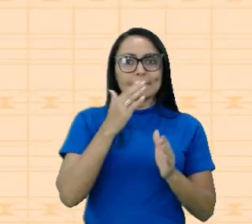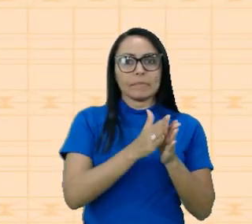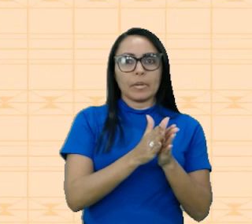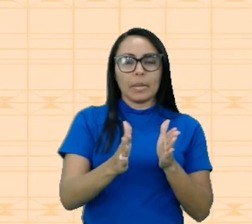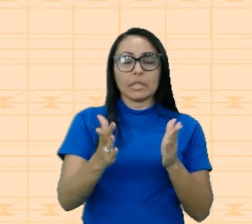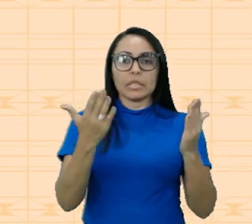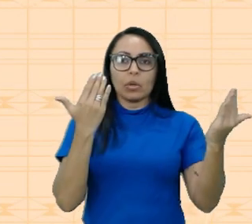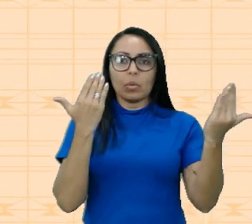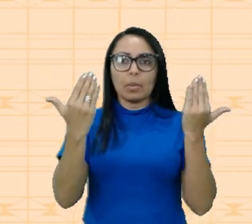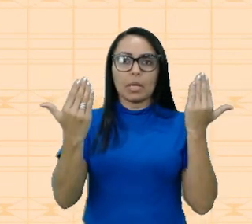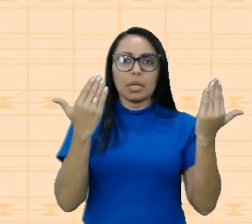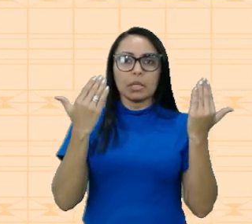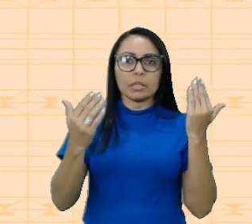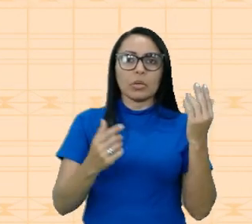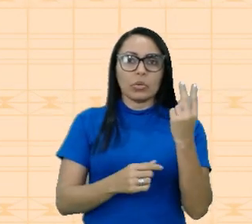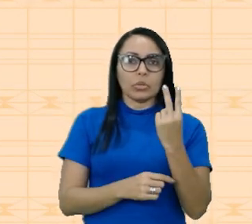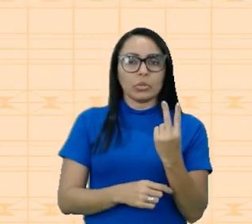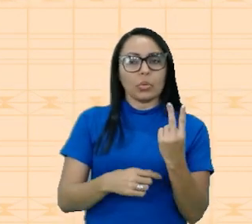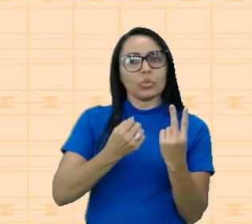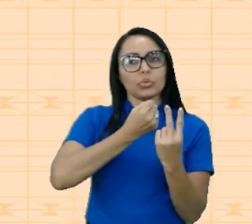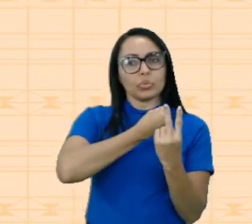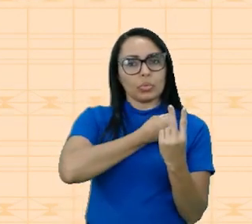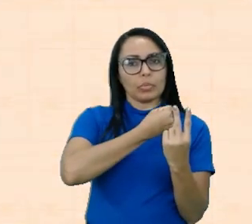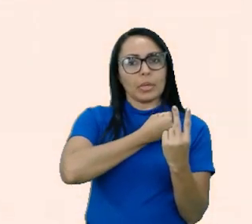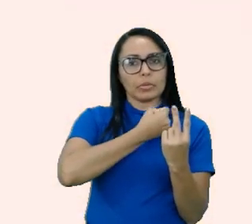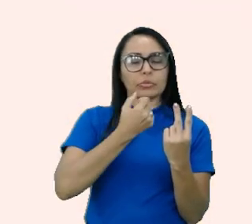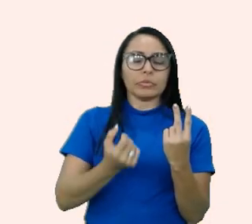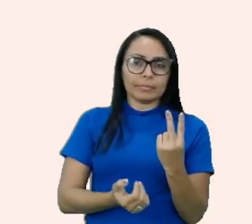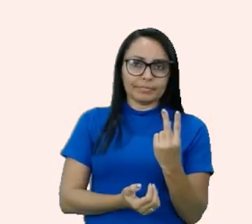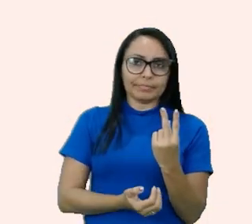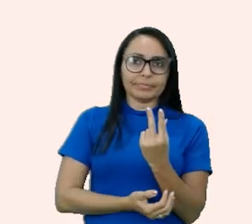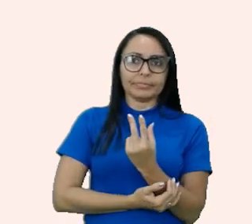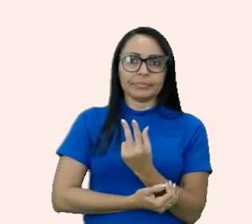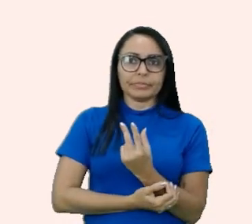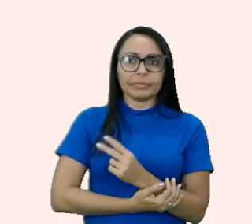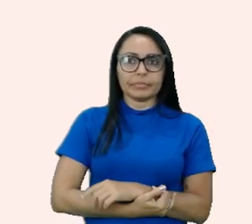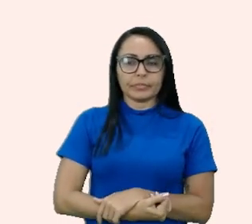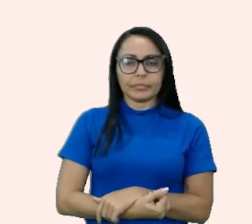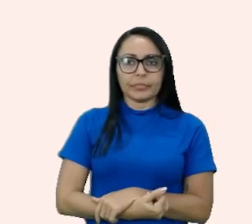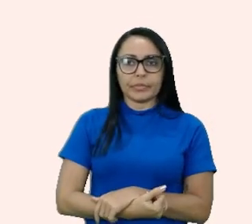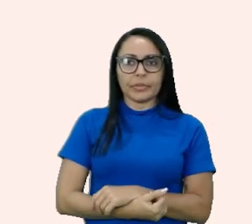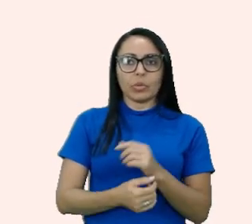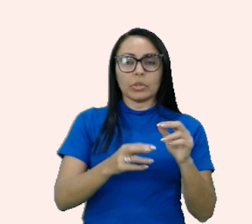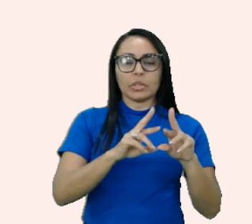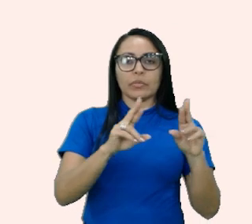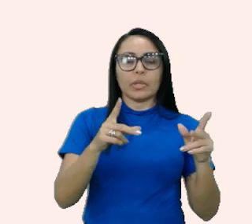entre 2 números, entre 2 grandezas de ordem